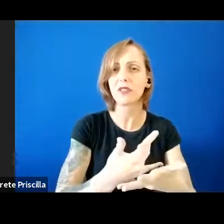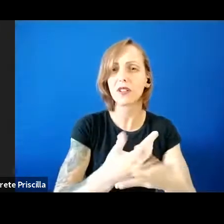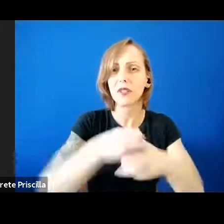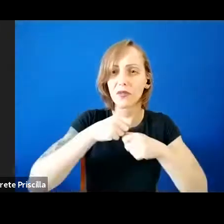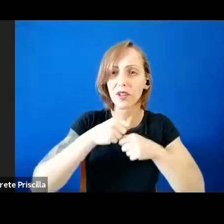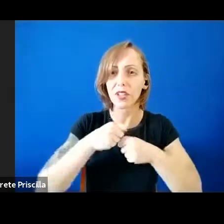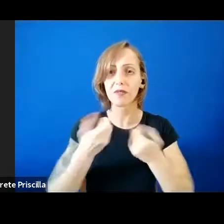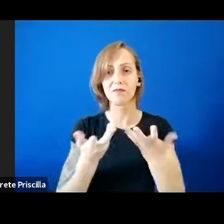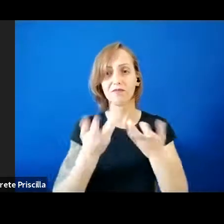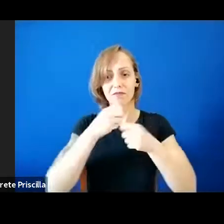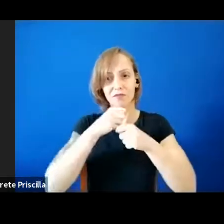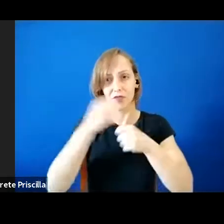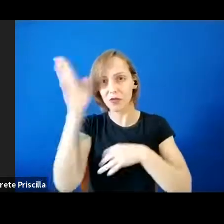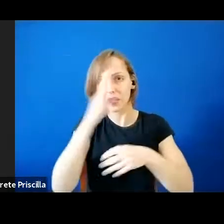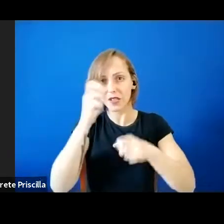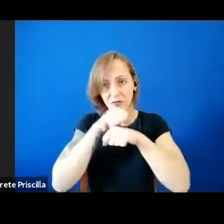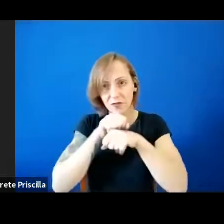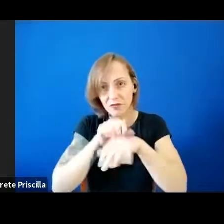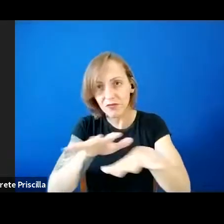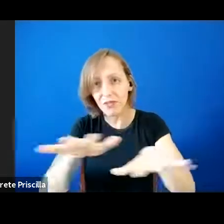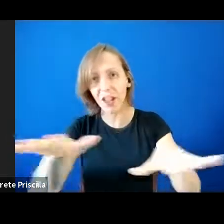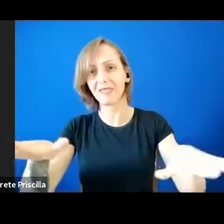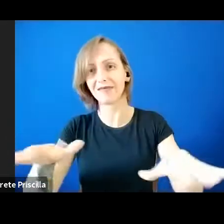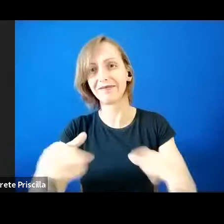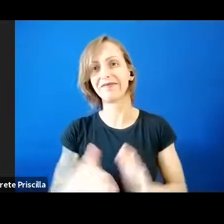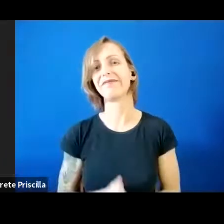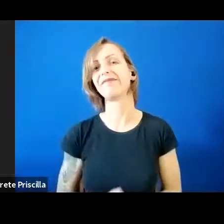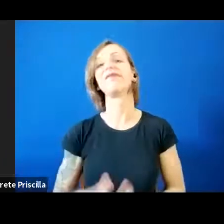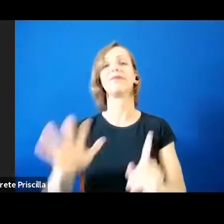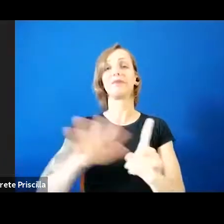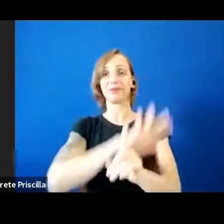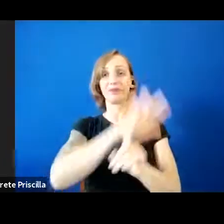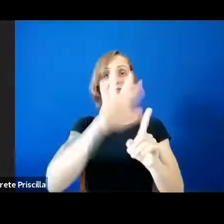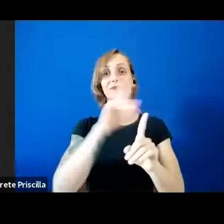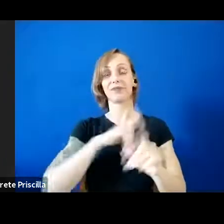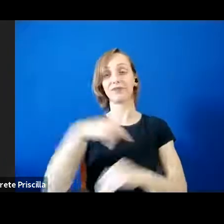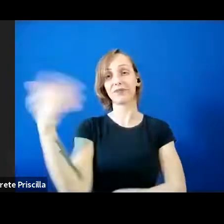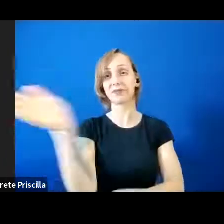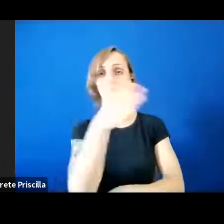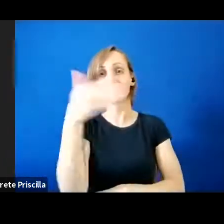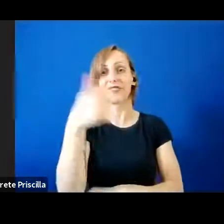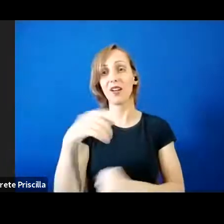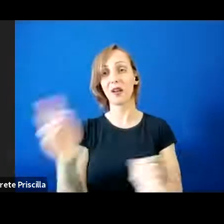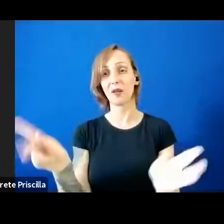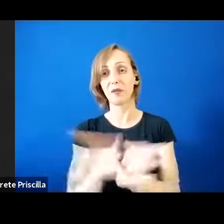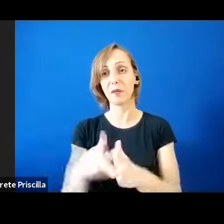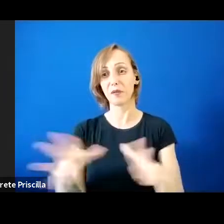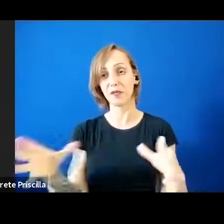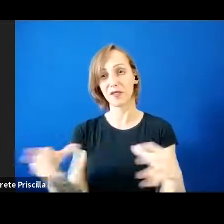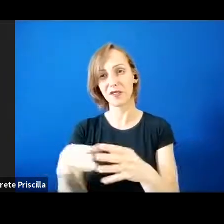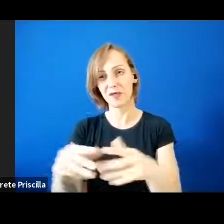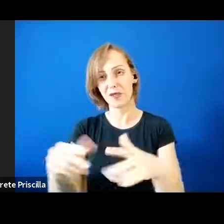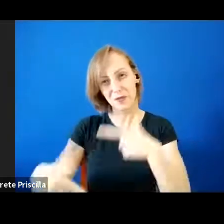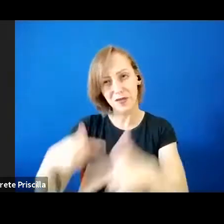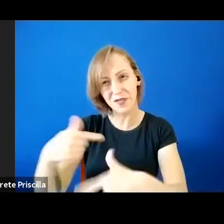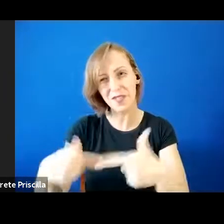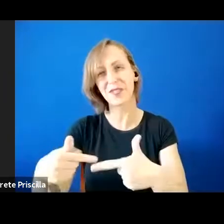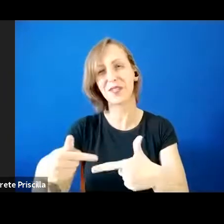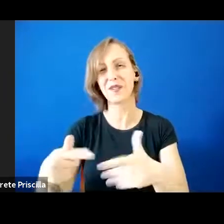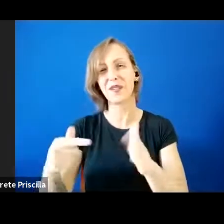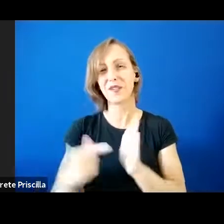Ao fundo, então, tem a nossa bandeira do Movimento dos Pequenos Agricultores, né? Um símbolo da nossa resistência, da nossa